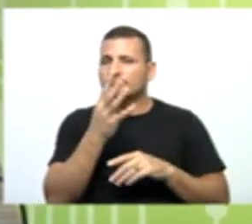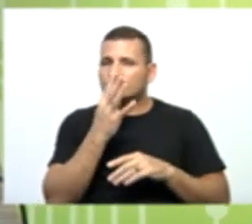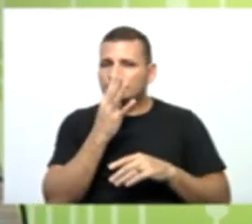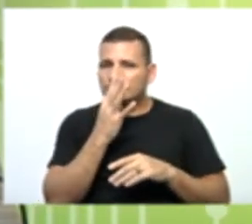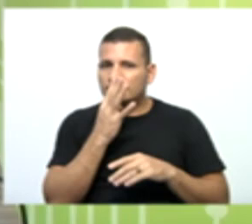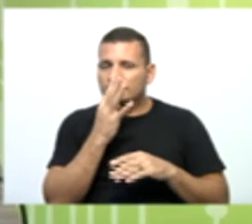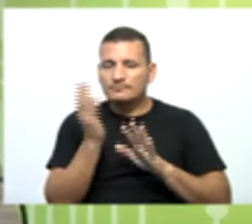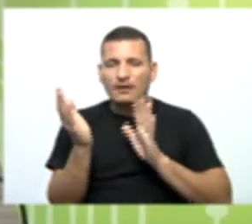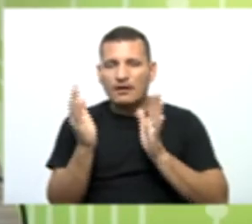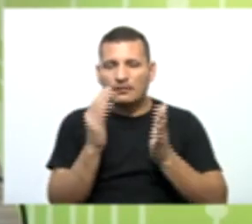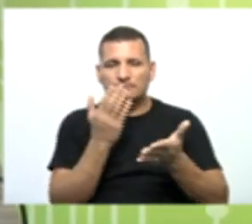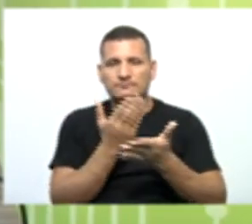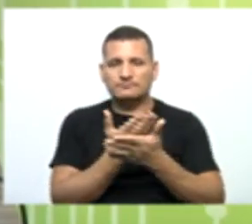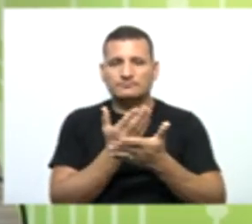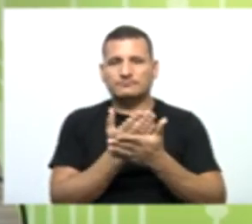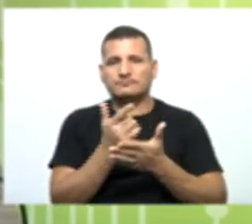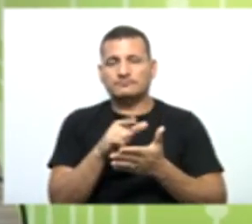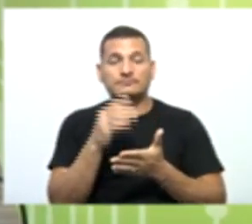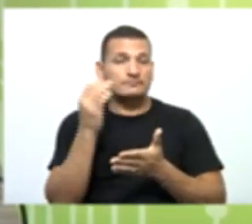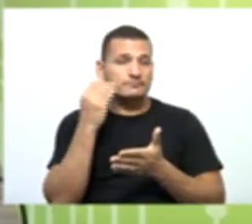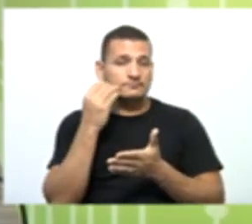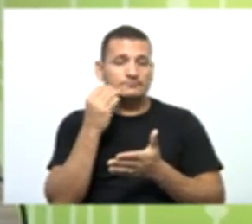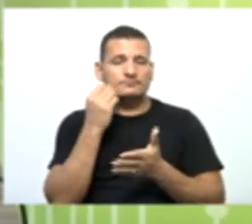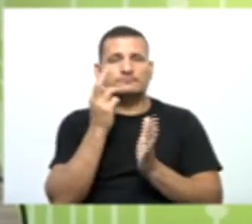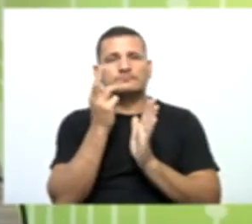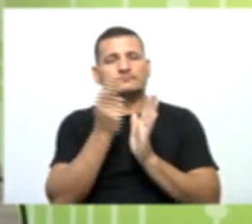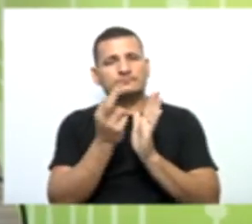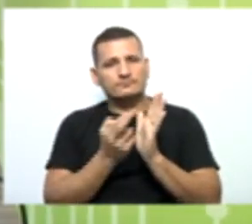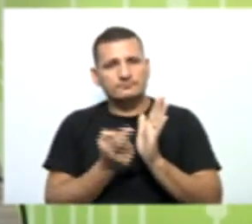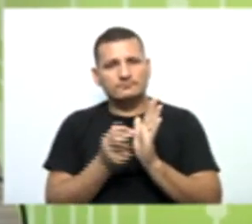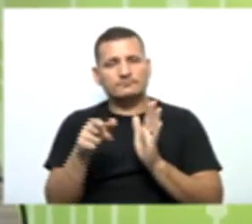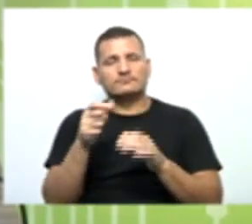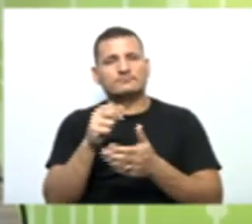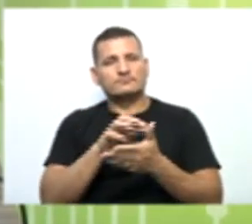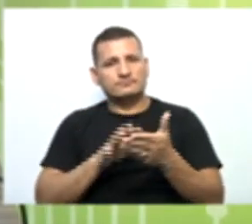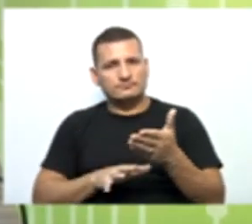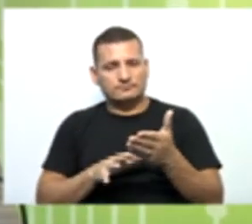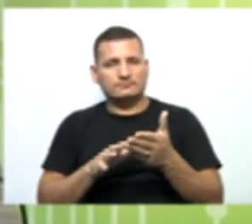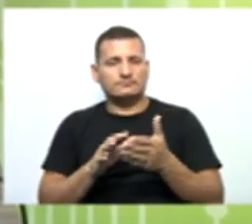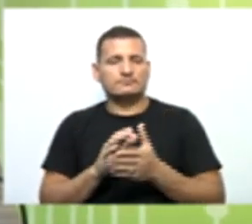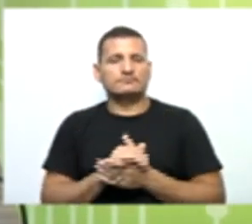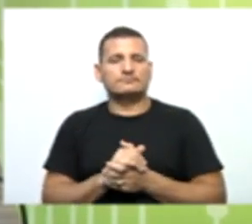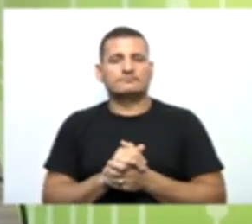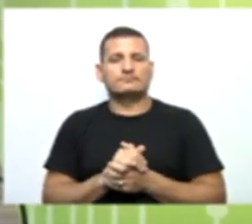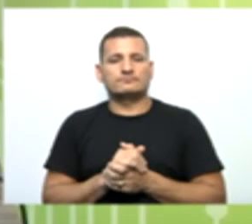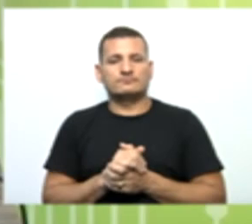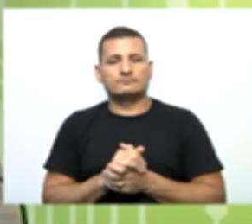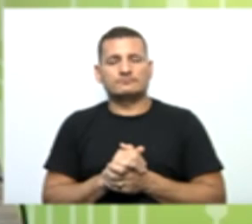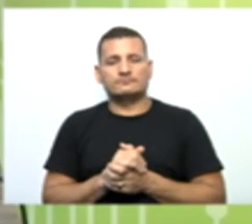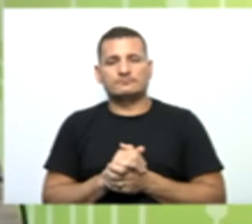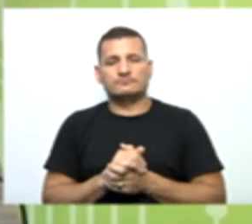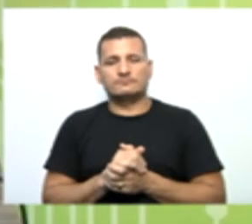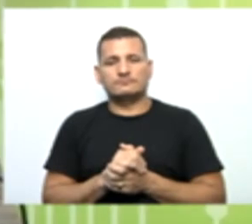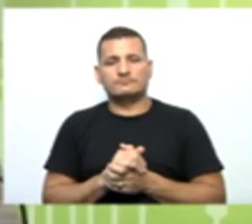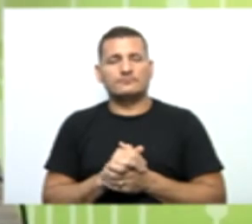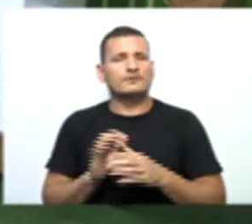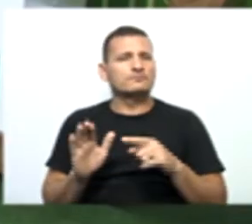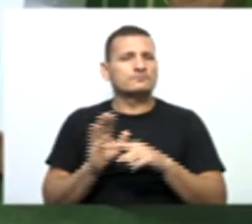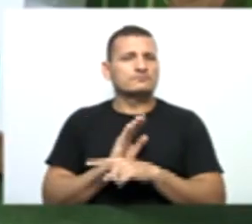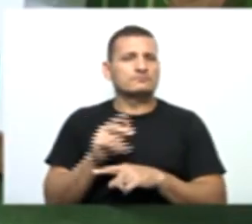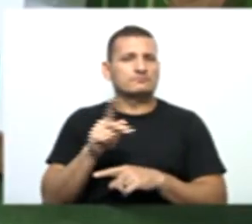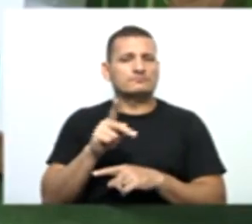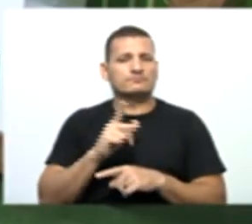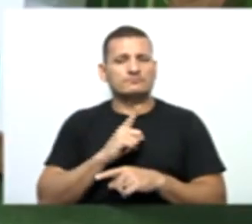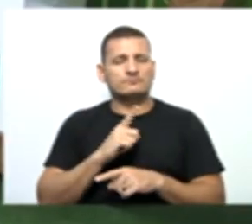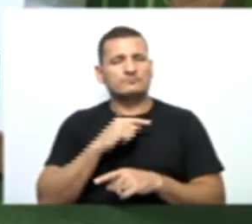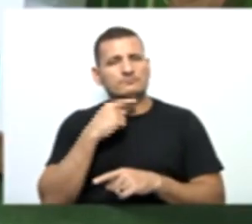de novo, tenta resolver novamente esses exercícios para facilitar a resolução das atividades de percurso. Ok? Surgiu alguma dúvida aí,